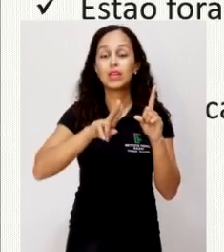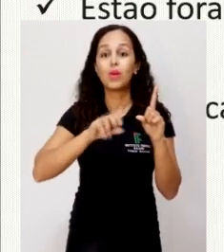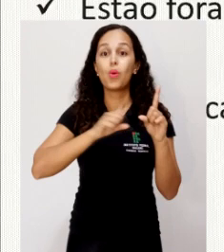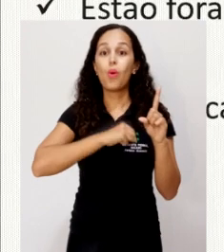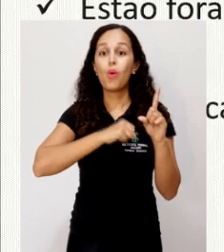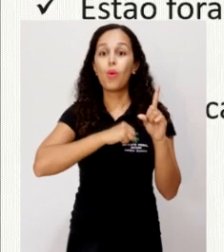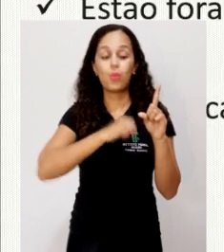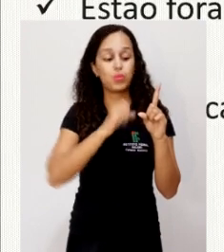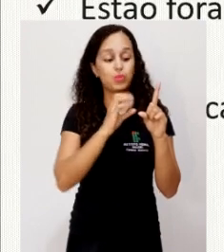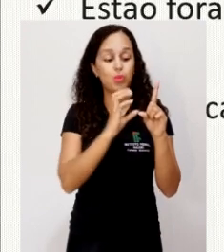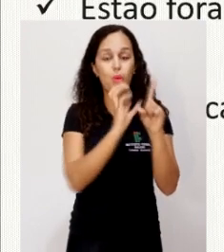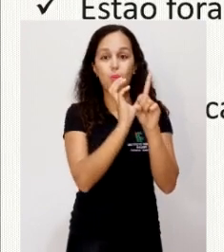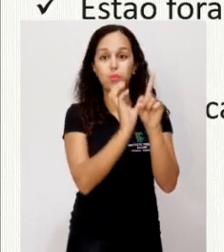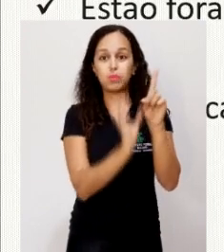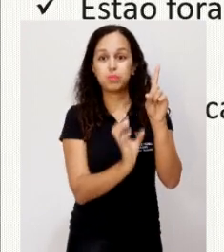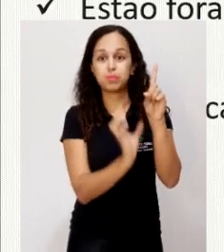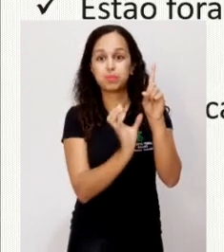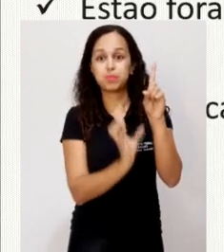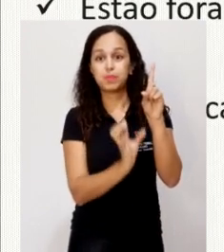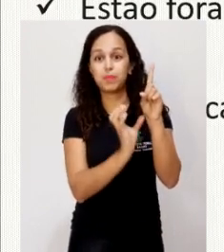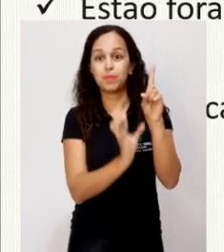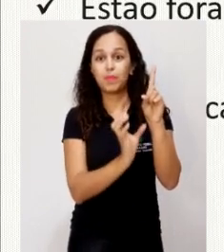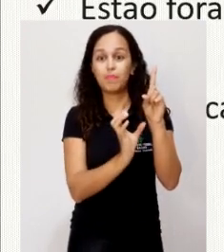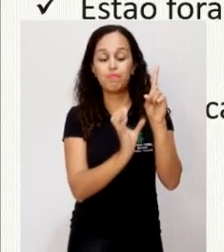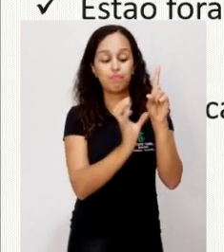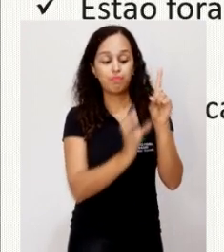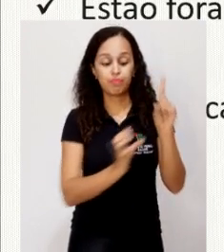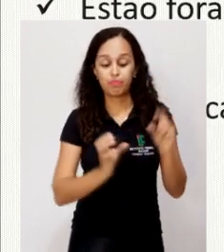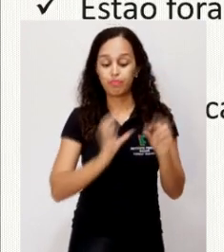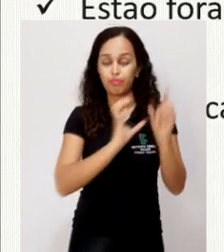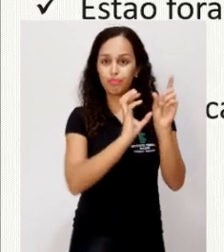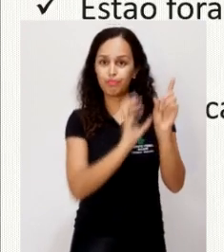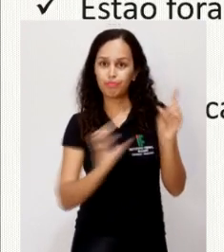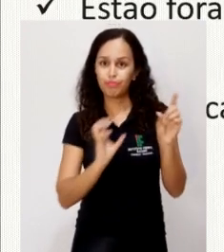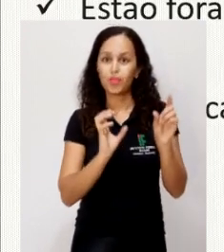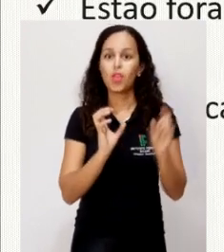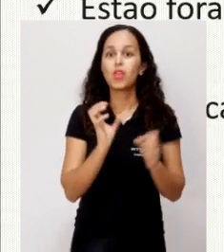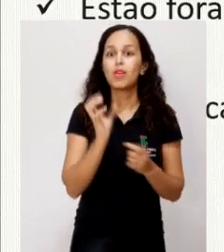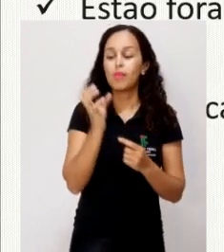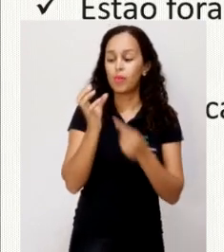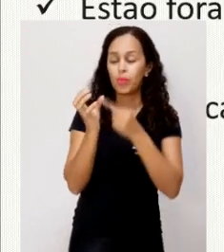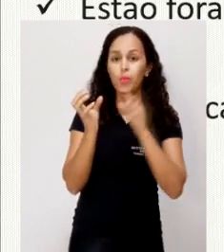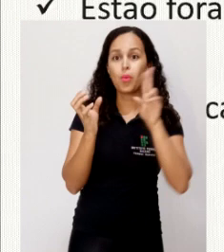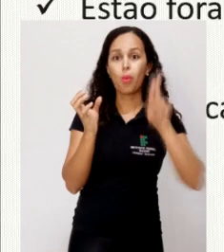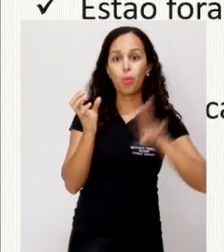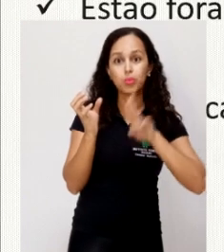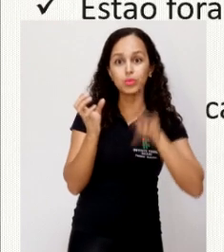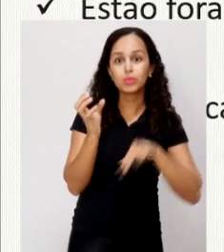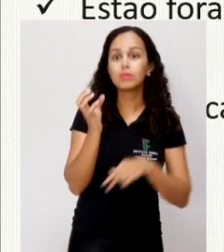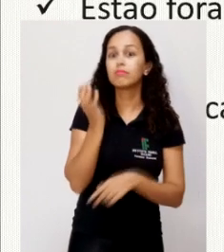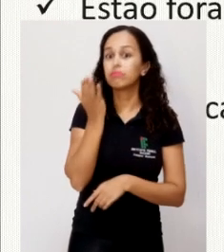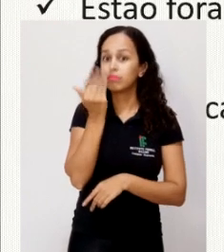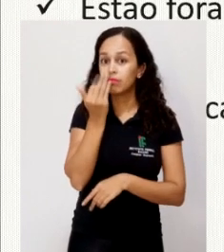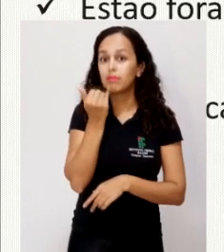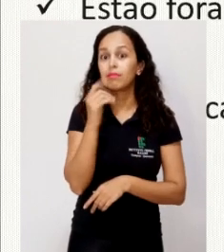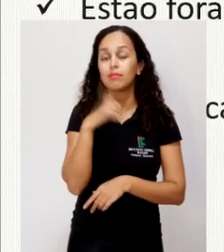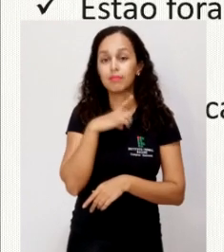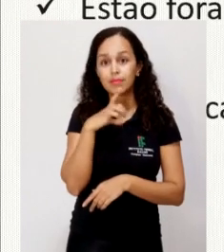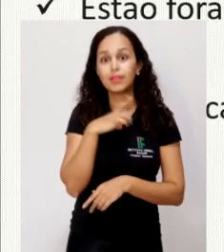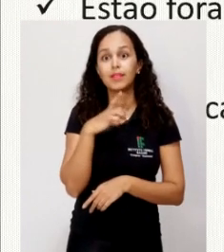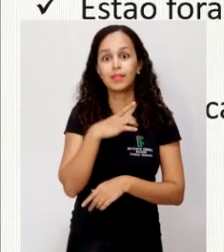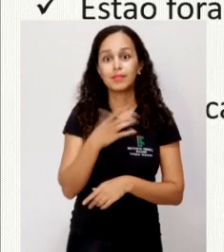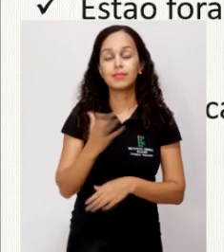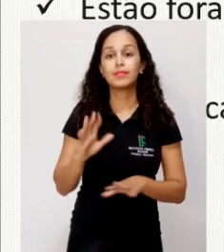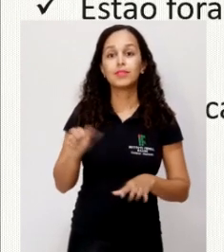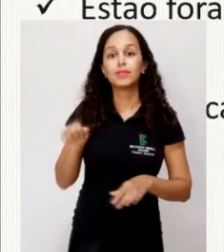utilizado, gourmetizado. Alguns estudos realizados pela UFBA, no setor